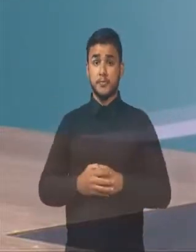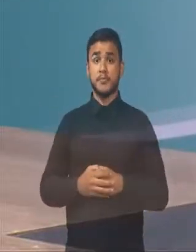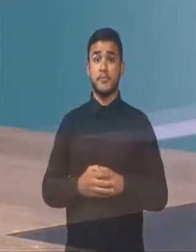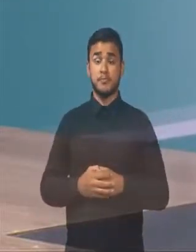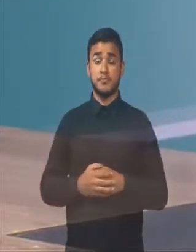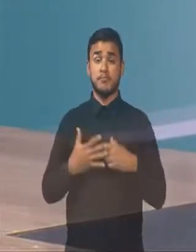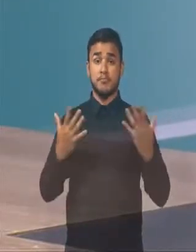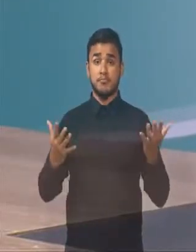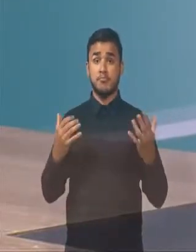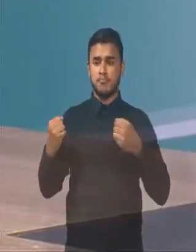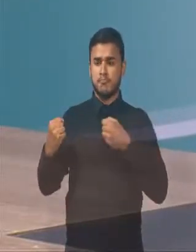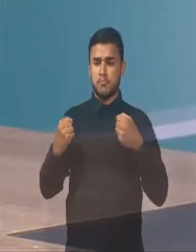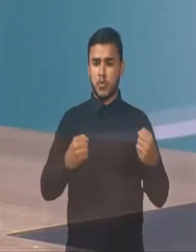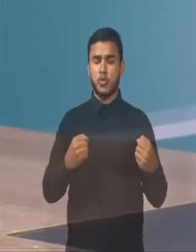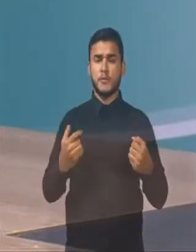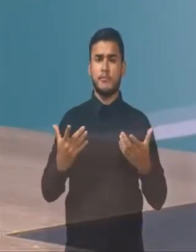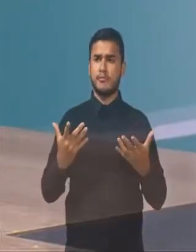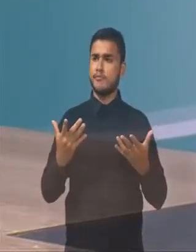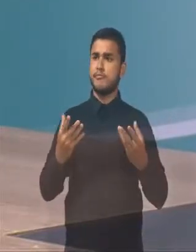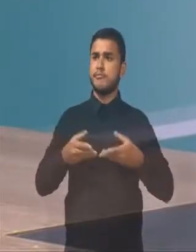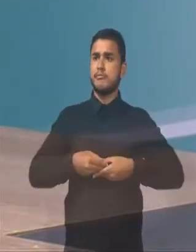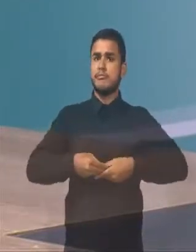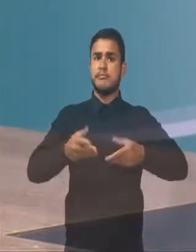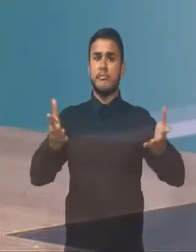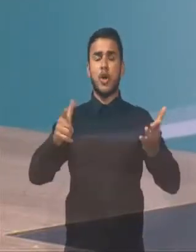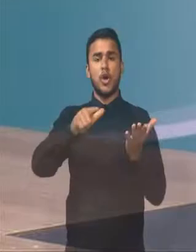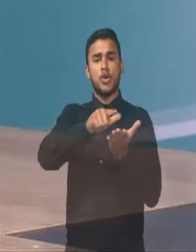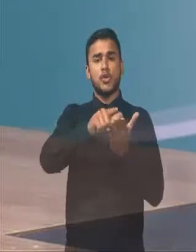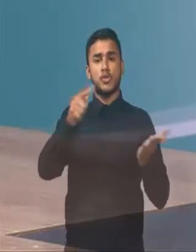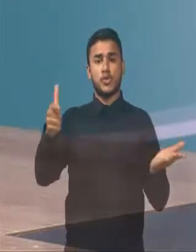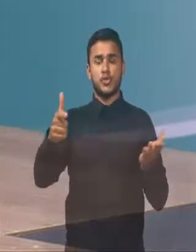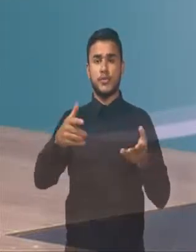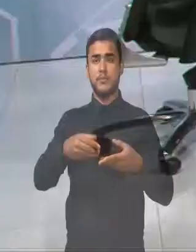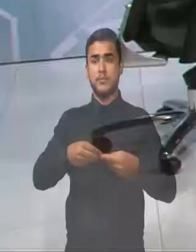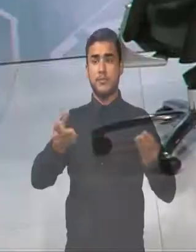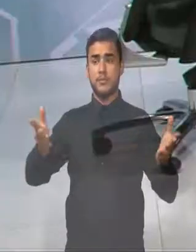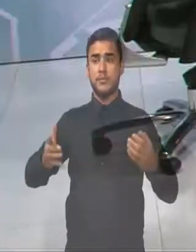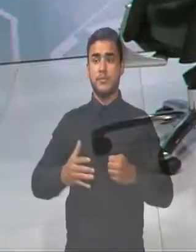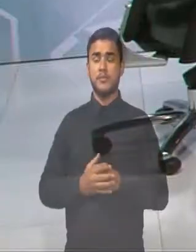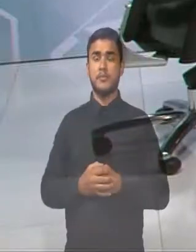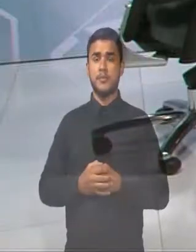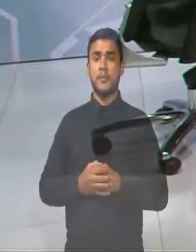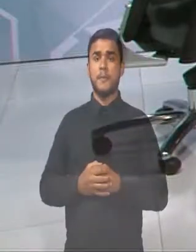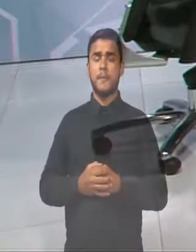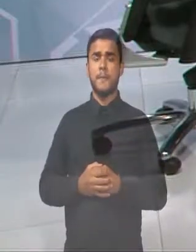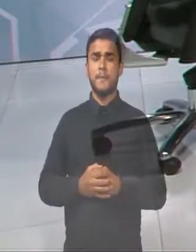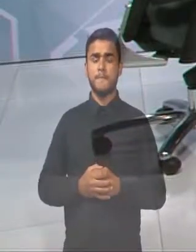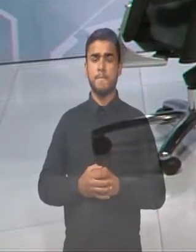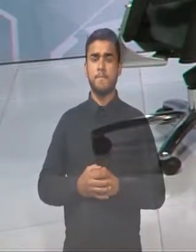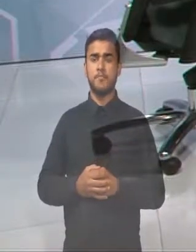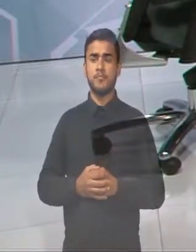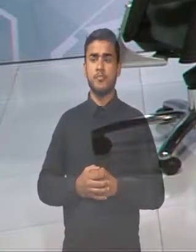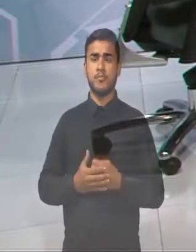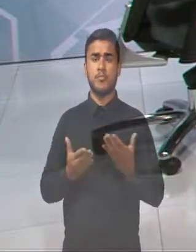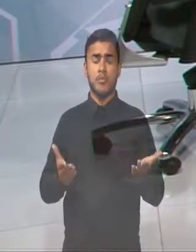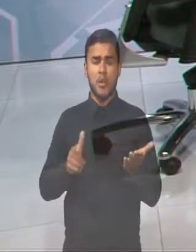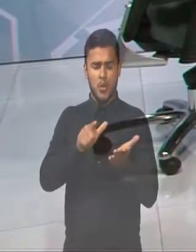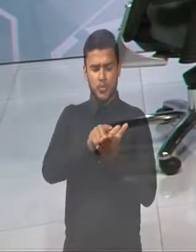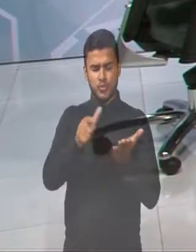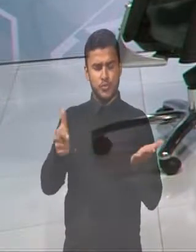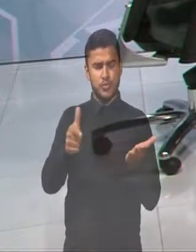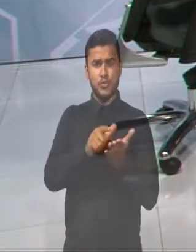Porém com poder mais reduzido. Mais reduzido. Você acha mais reduzido? Mais, porque hoje o